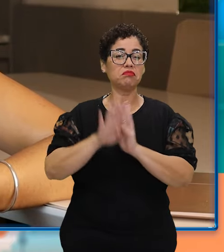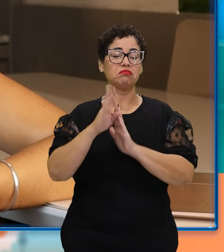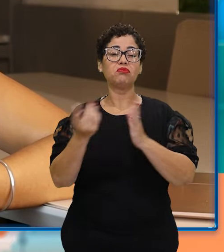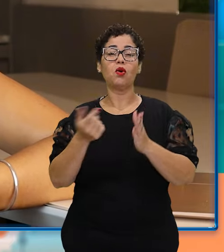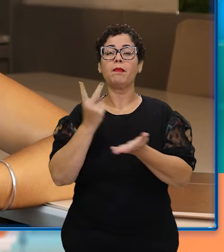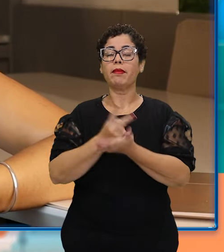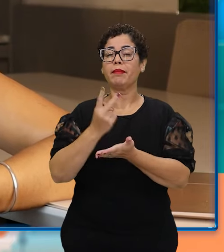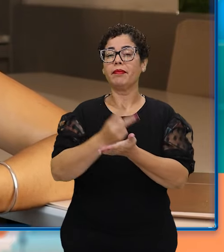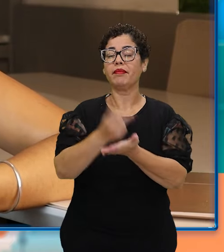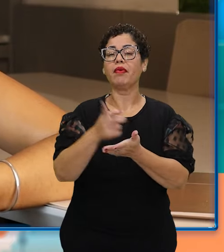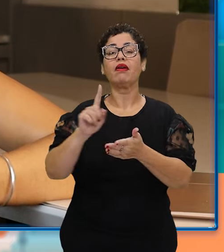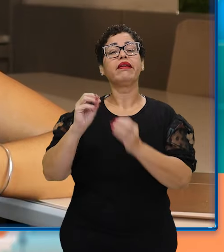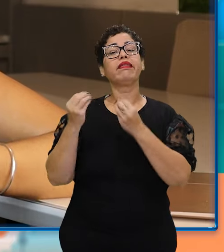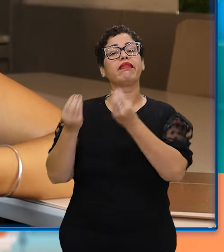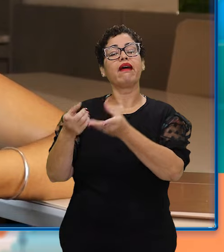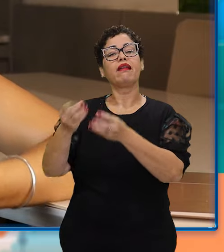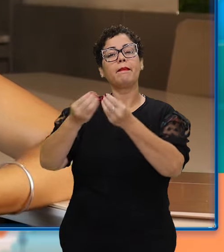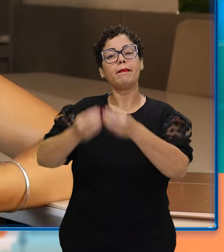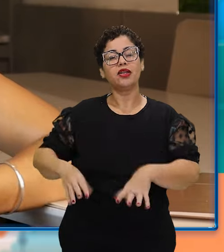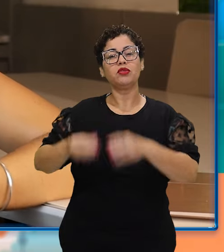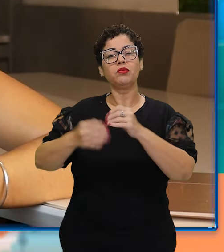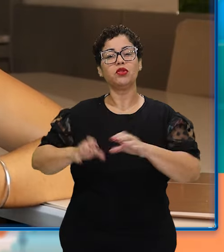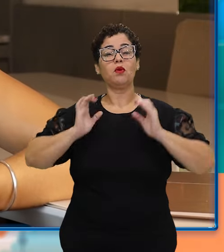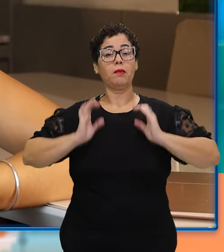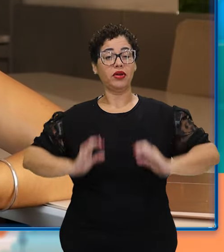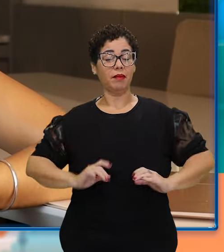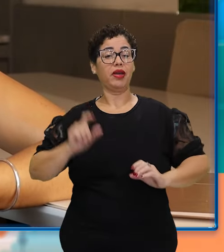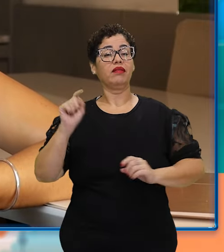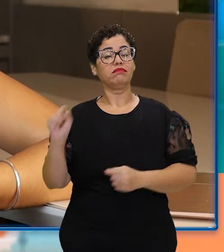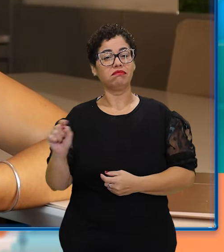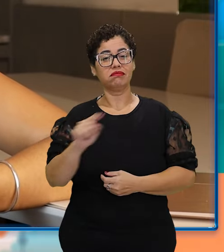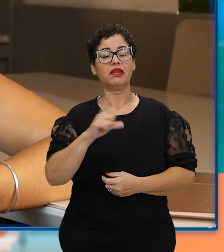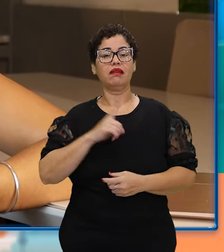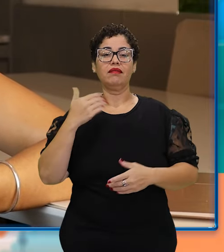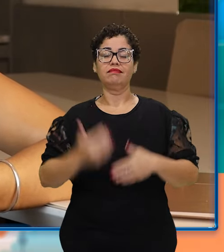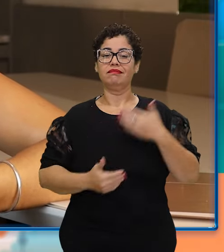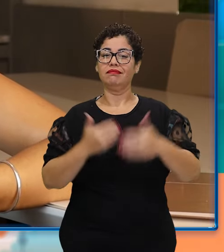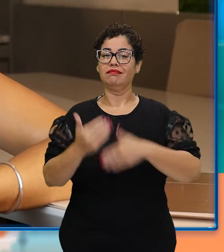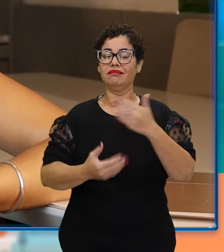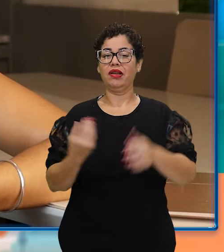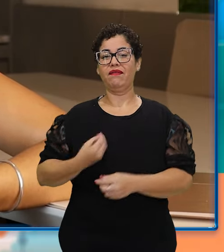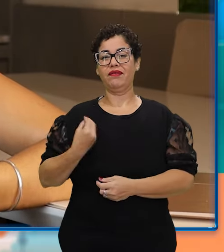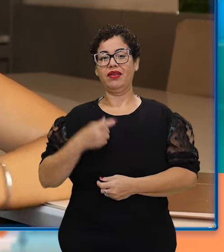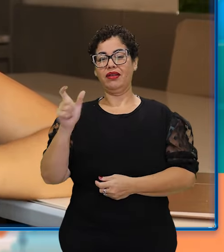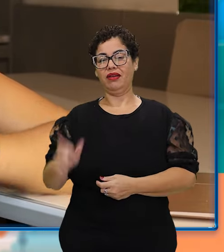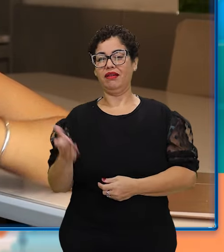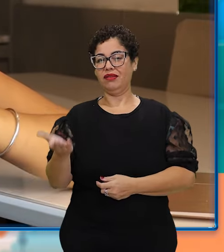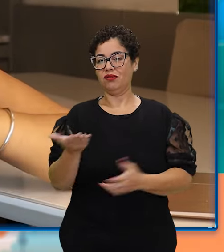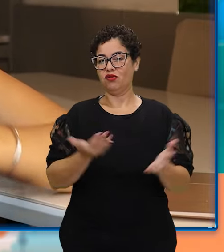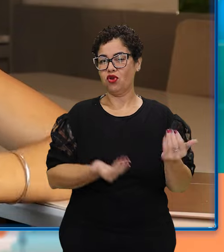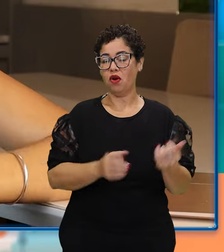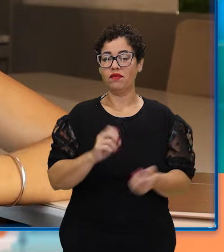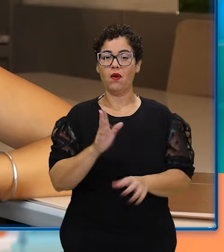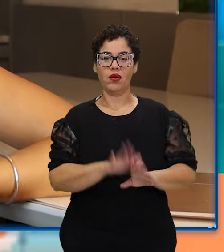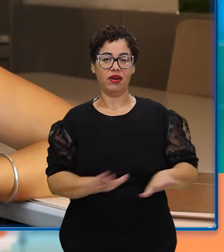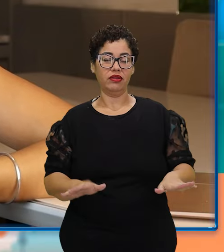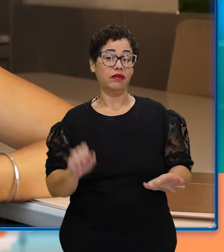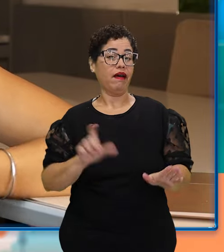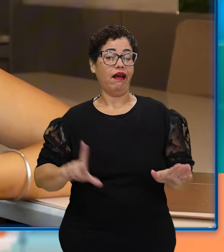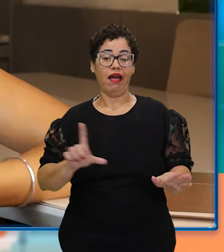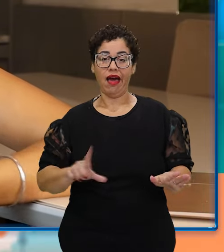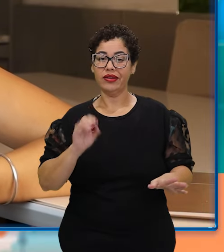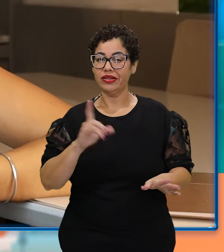e o prejuízo que esses comportamentos, que esses sinais podem estar trazendo para a vida daquele jovem, daquela criança. E